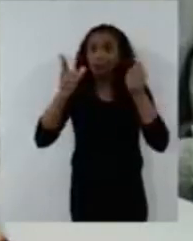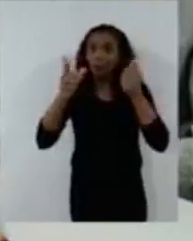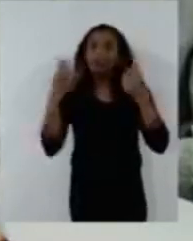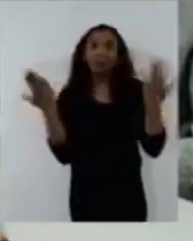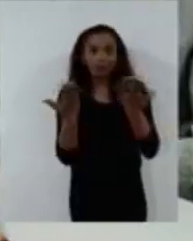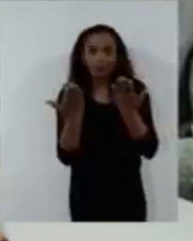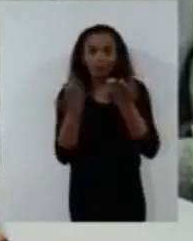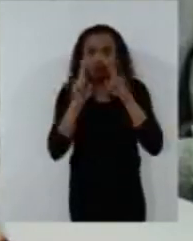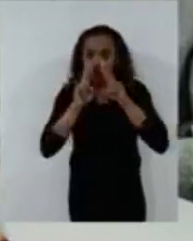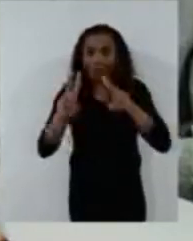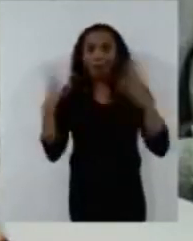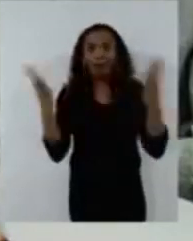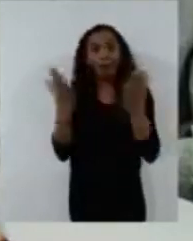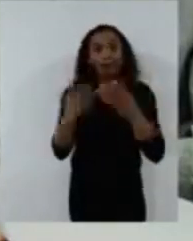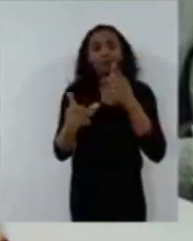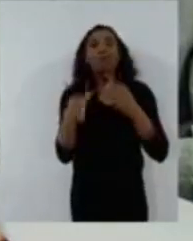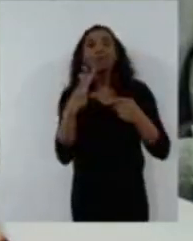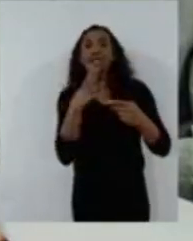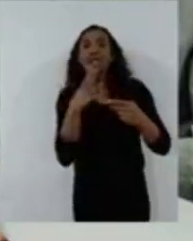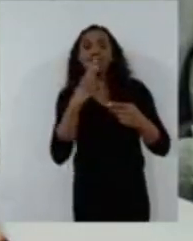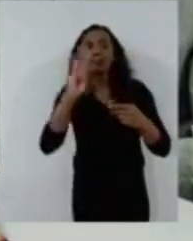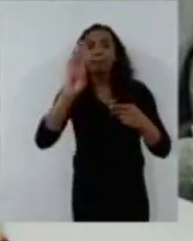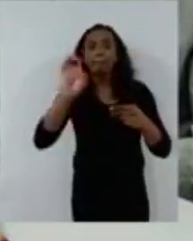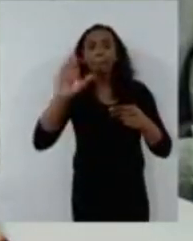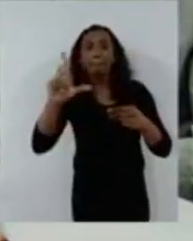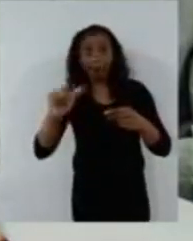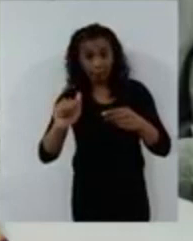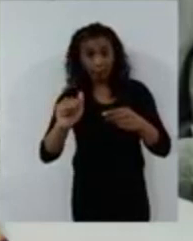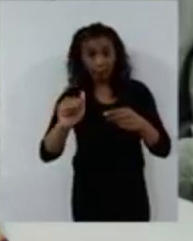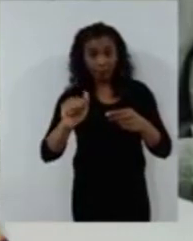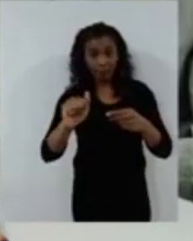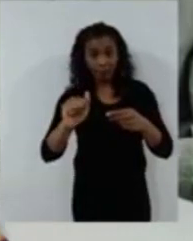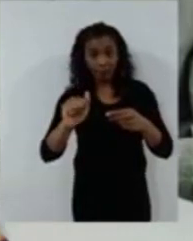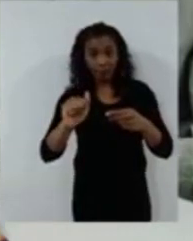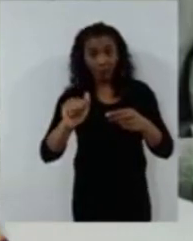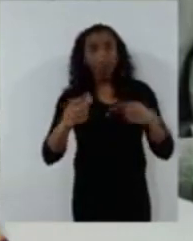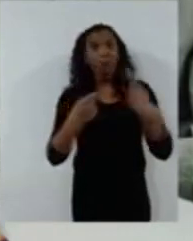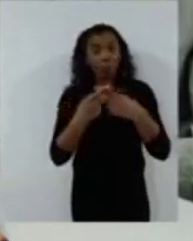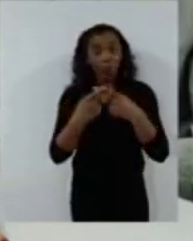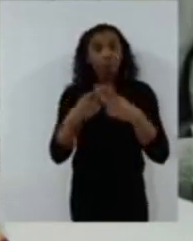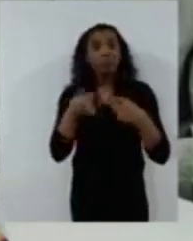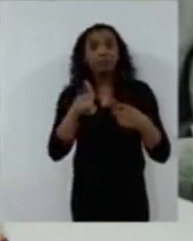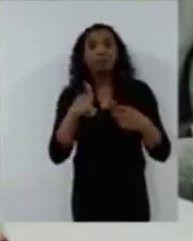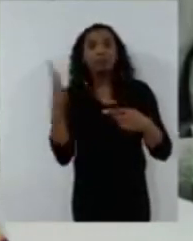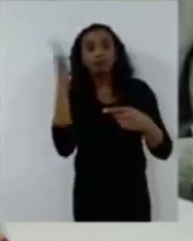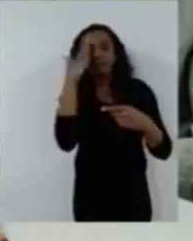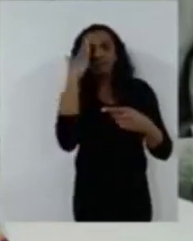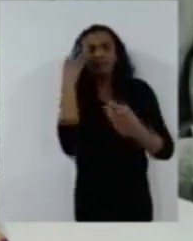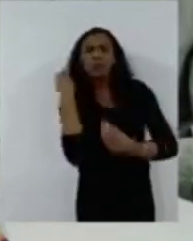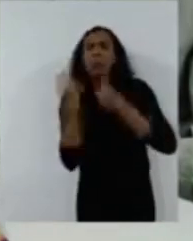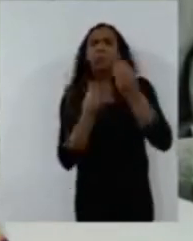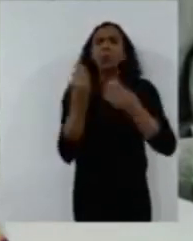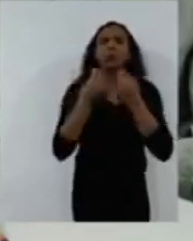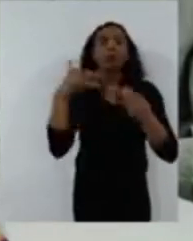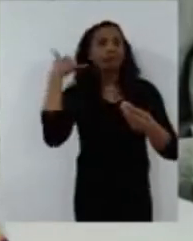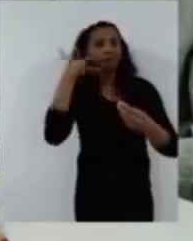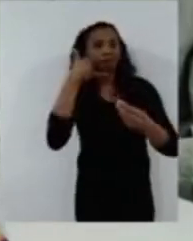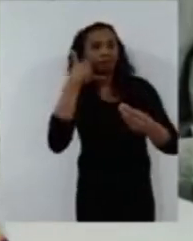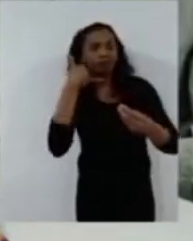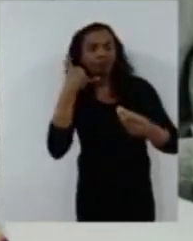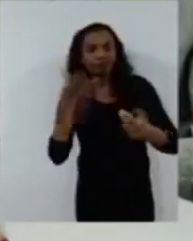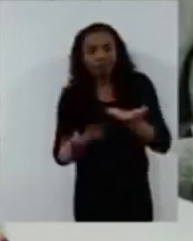ela poderá ser muito útil no teleatendimento diante dos primeiros sintomas